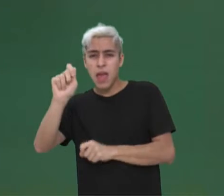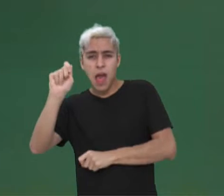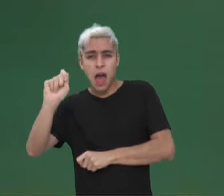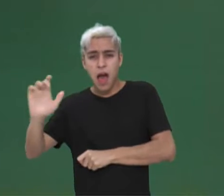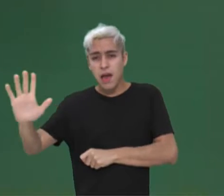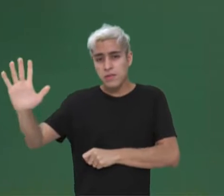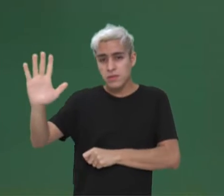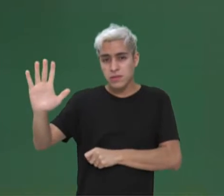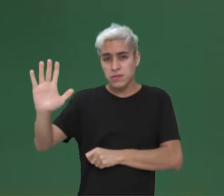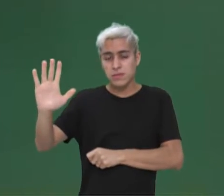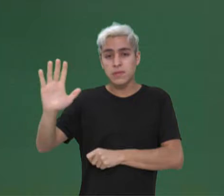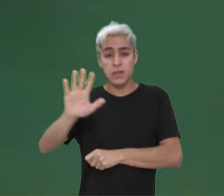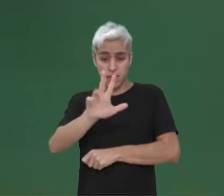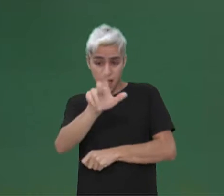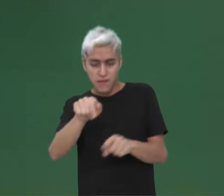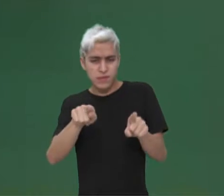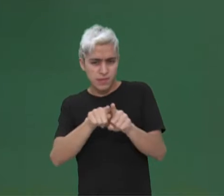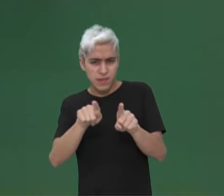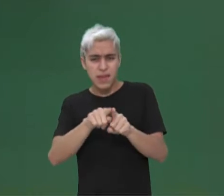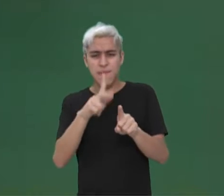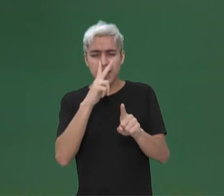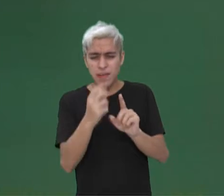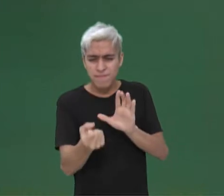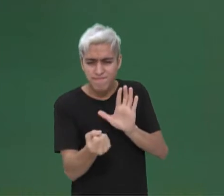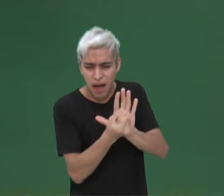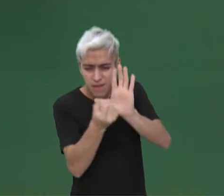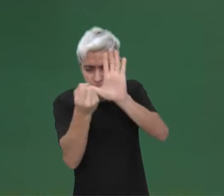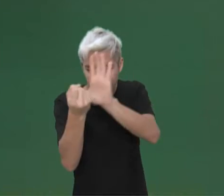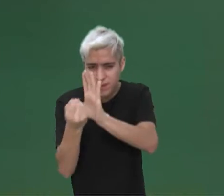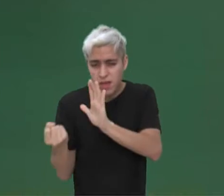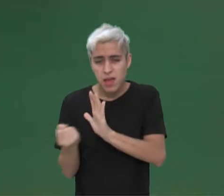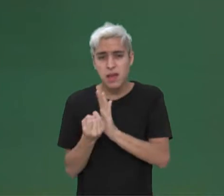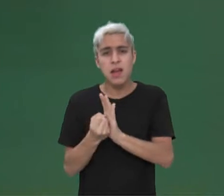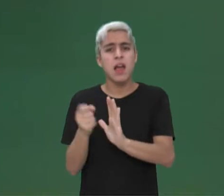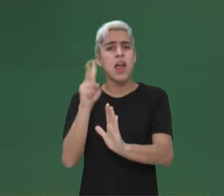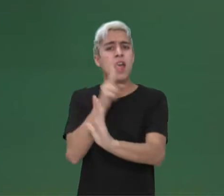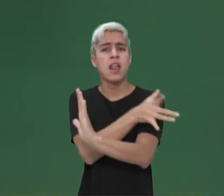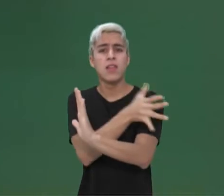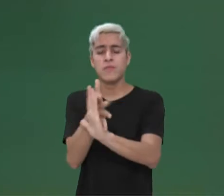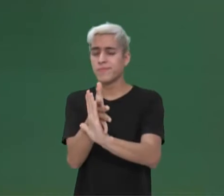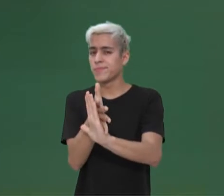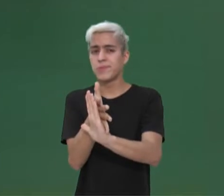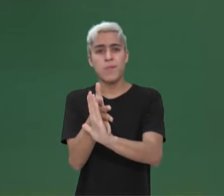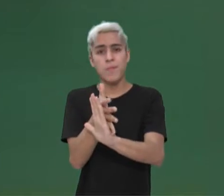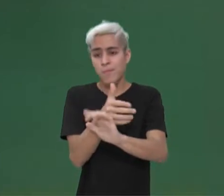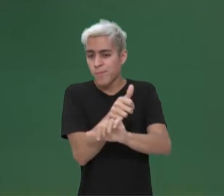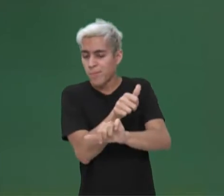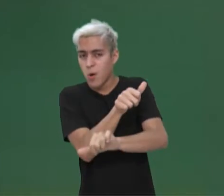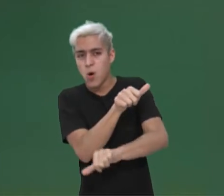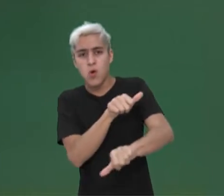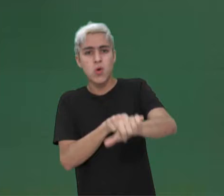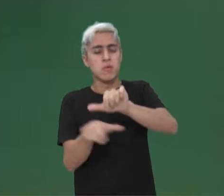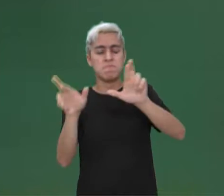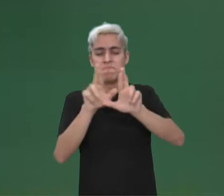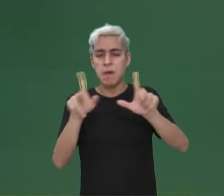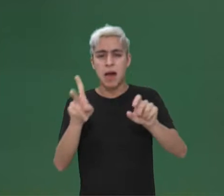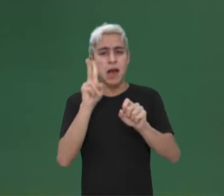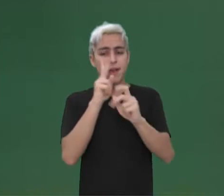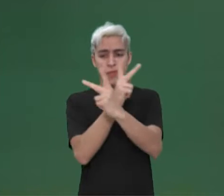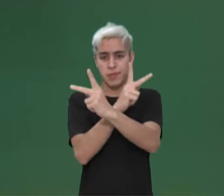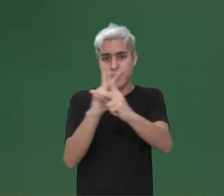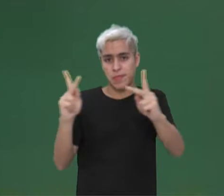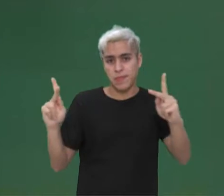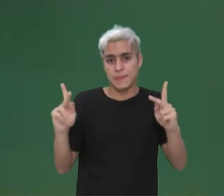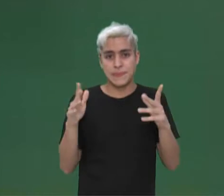deixou marcas, na África também, né? Deixou marcas muito grandes na história desses países. Modificou completamente a história desses